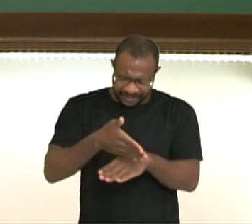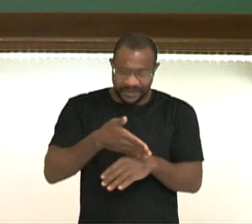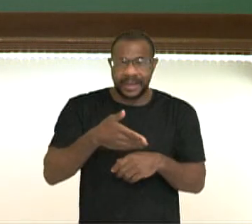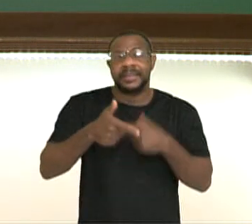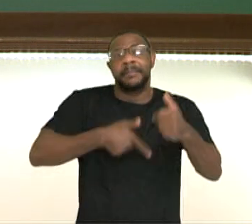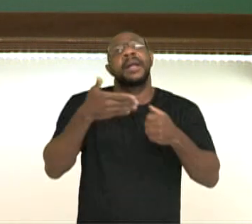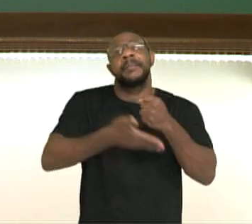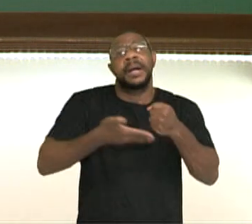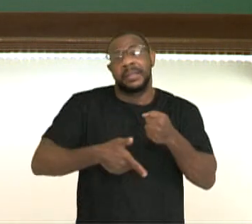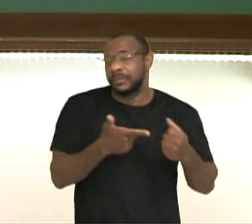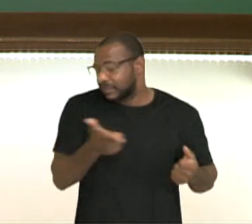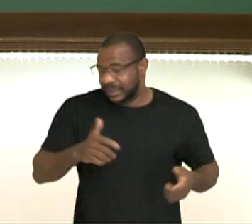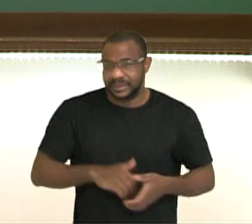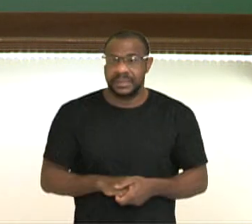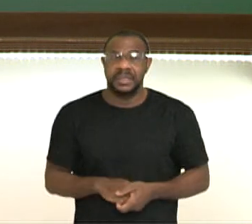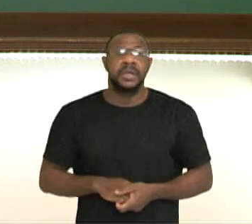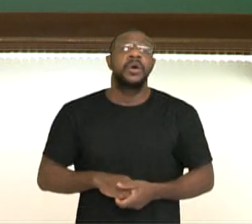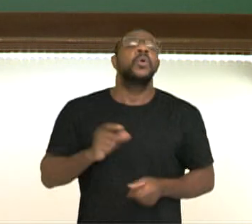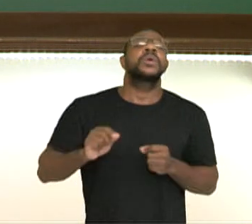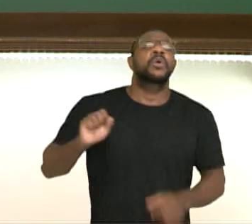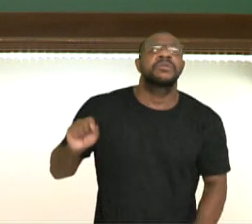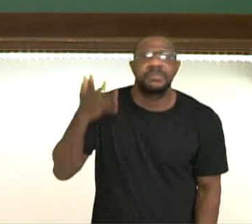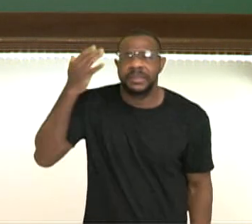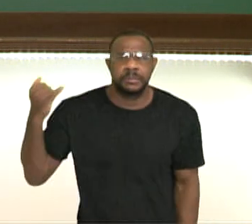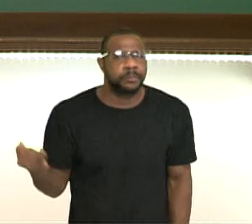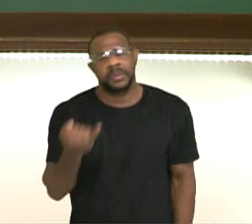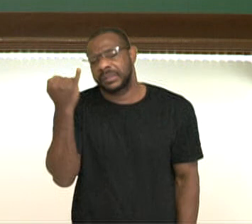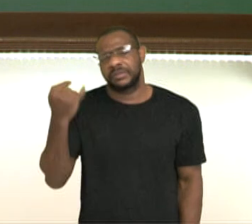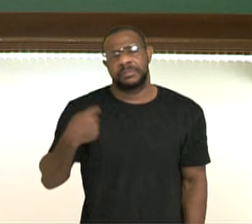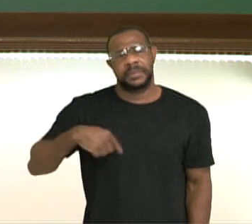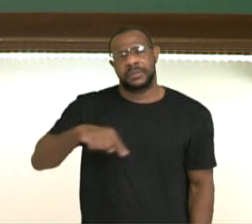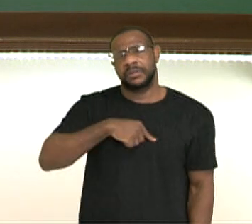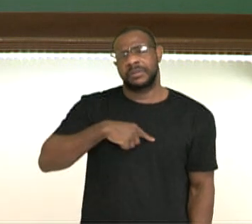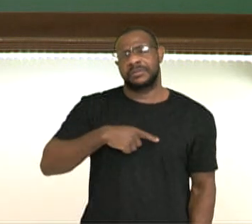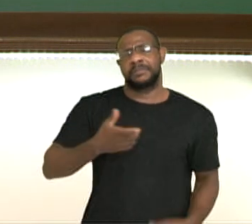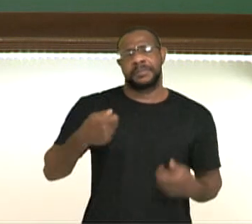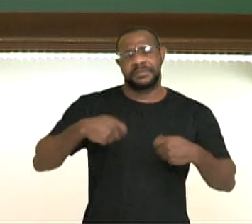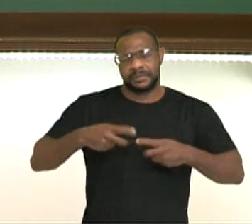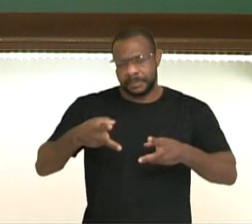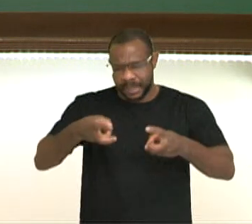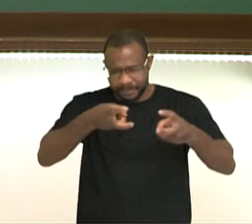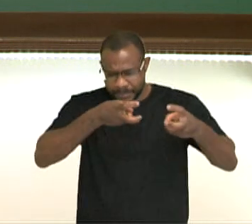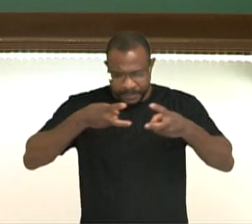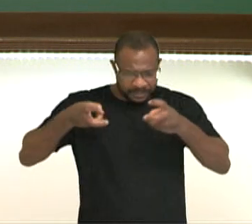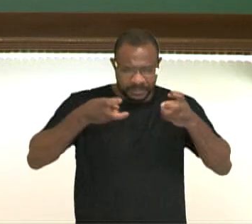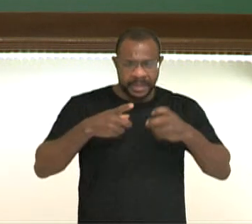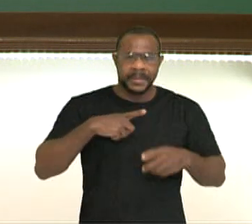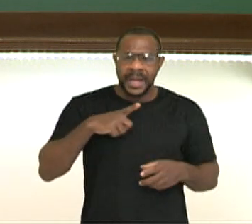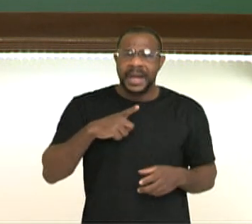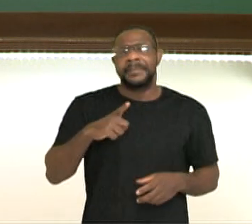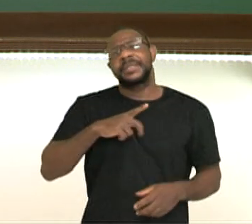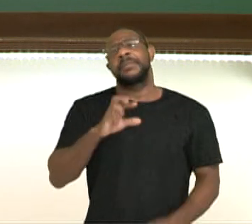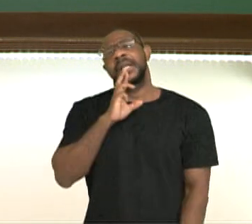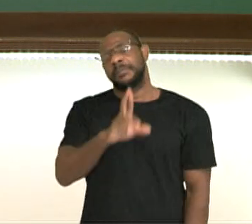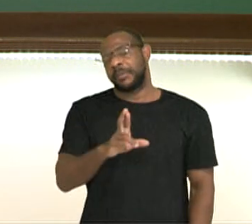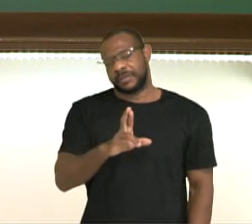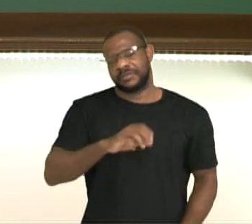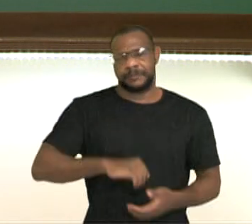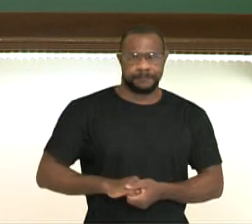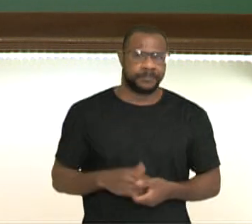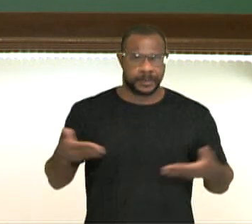são importantes de serem analisados para a gente chegar nas respostas ou pelo menos facilitar a nossa